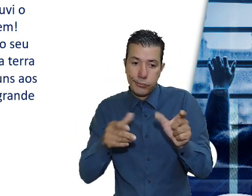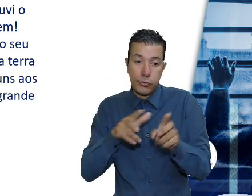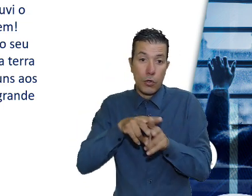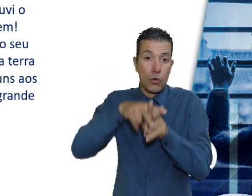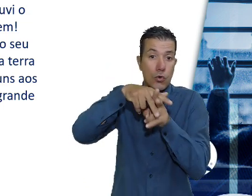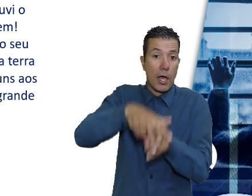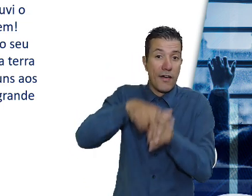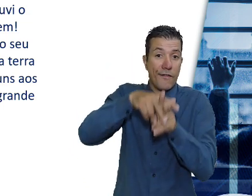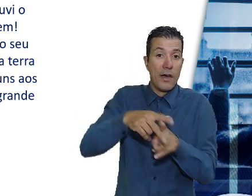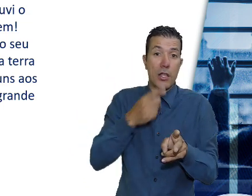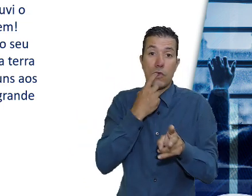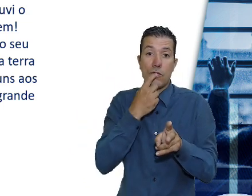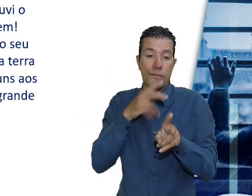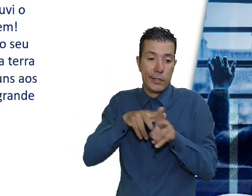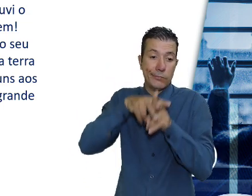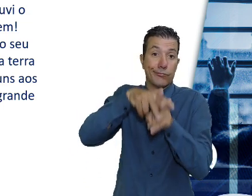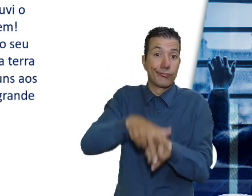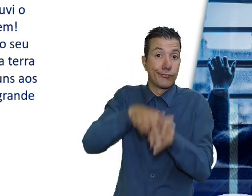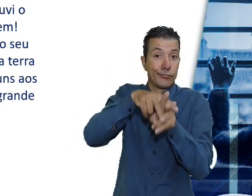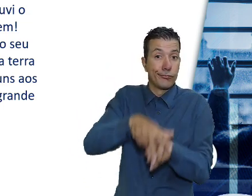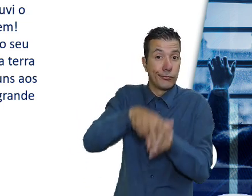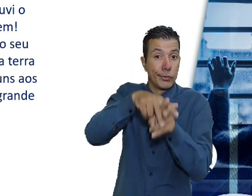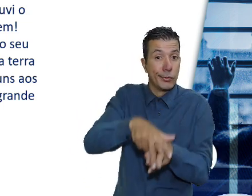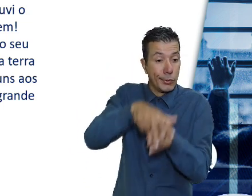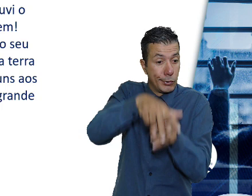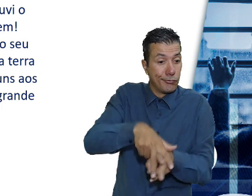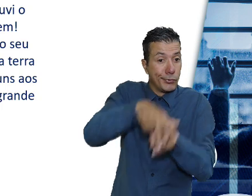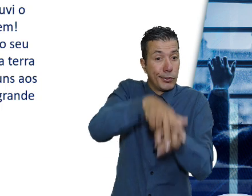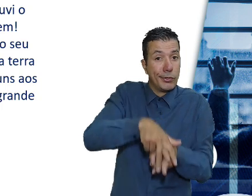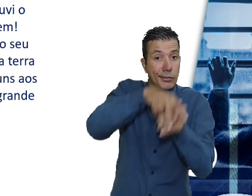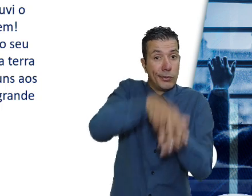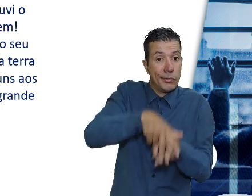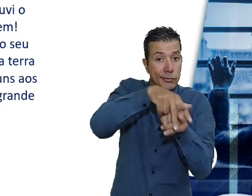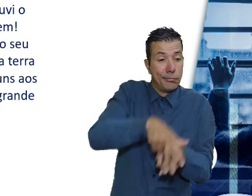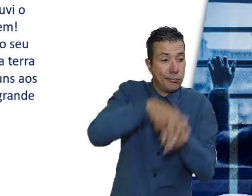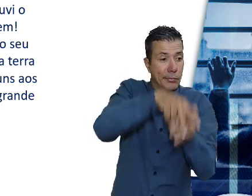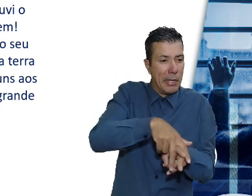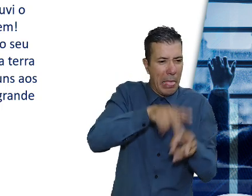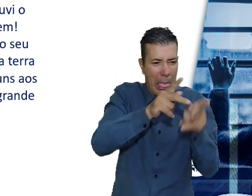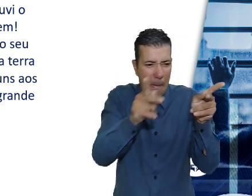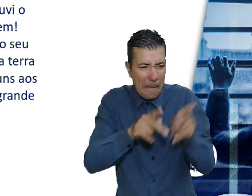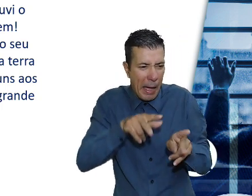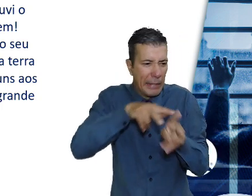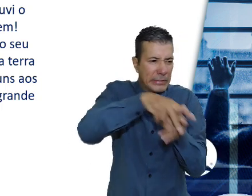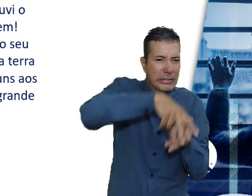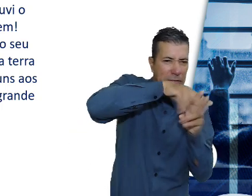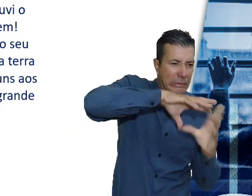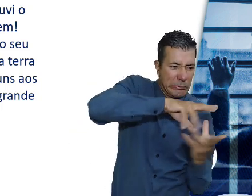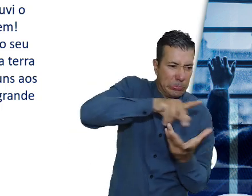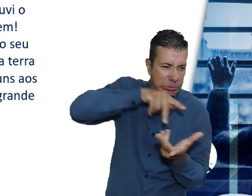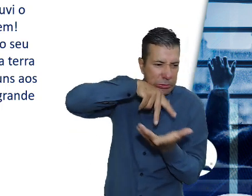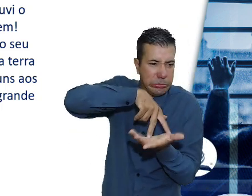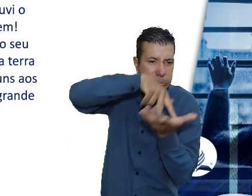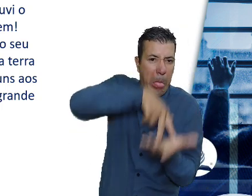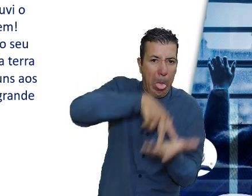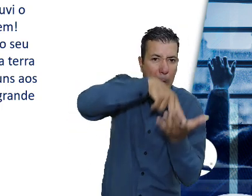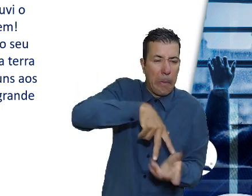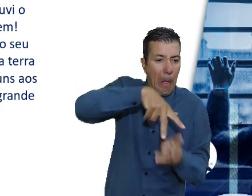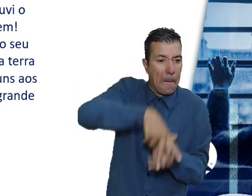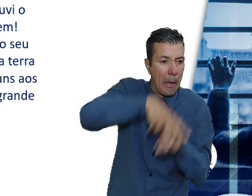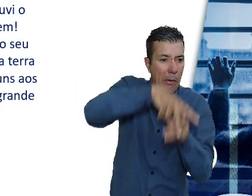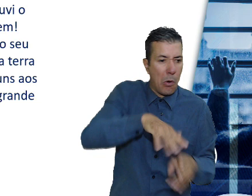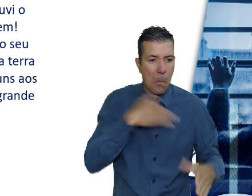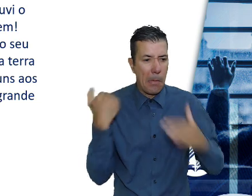cavalo vermelho, e ao seu cavaleiro foi-lhe dado tirar a paz da terra, para que os homens se